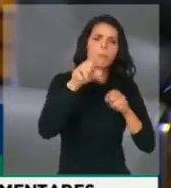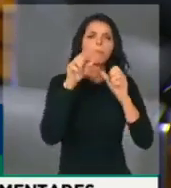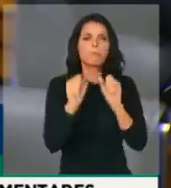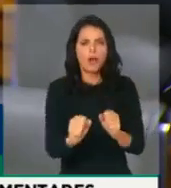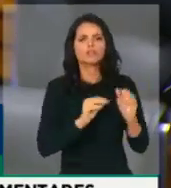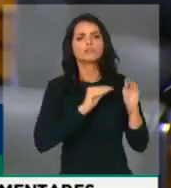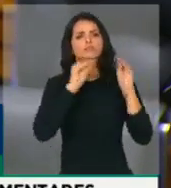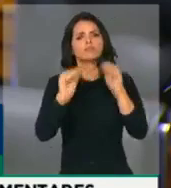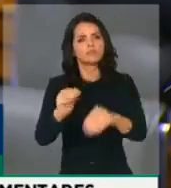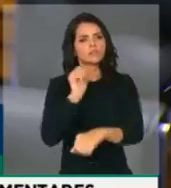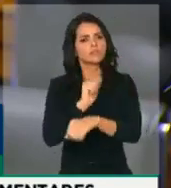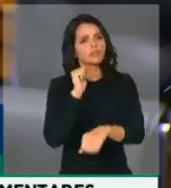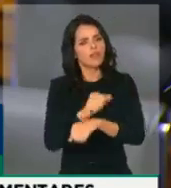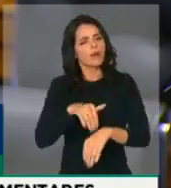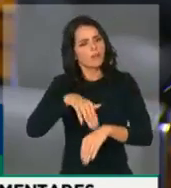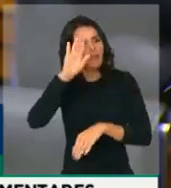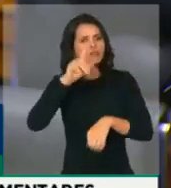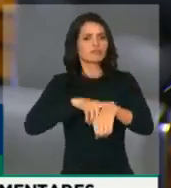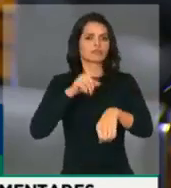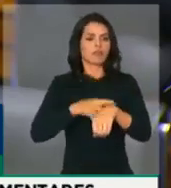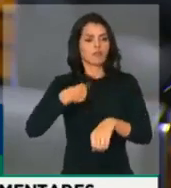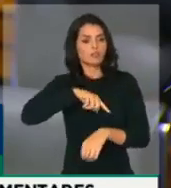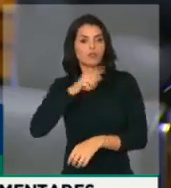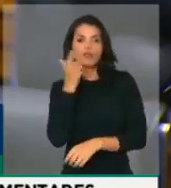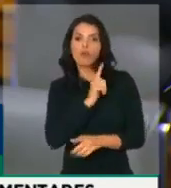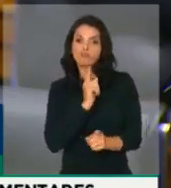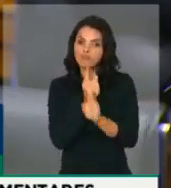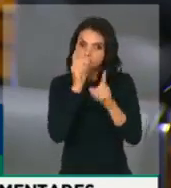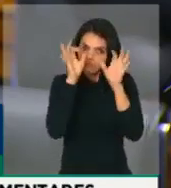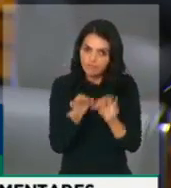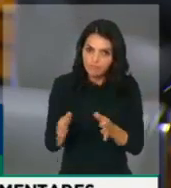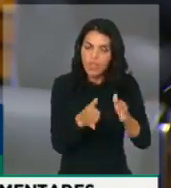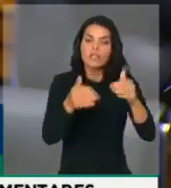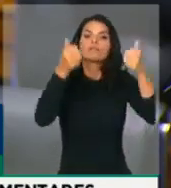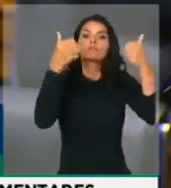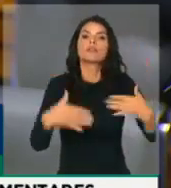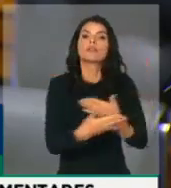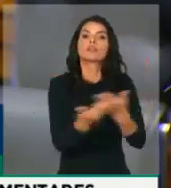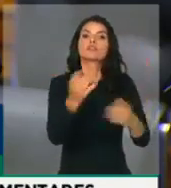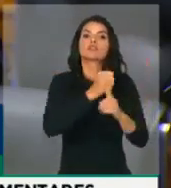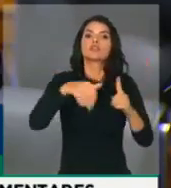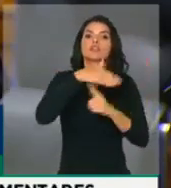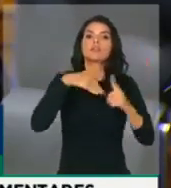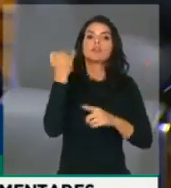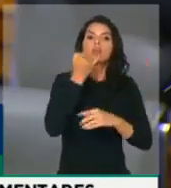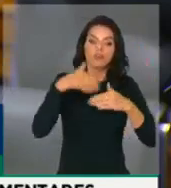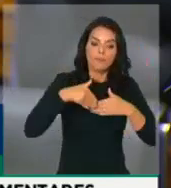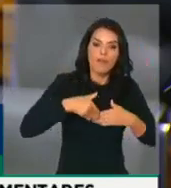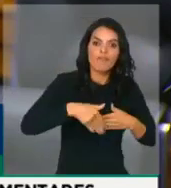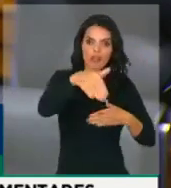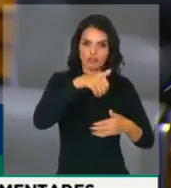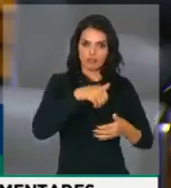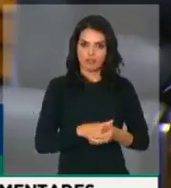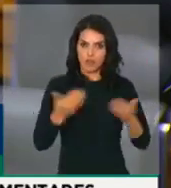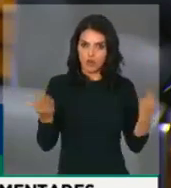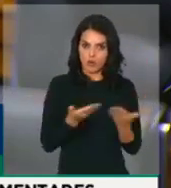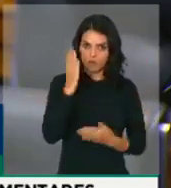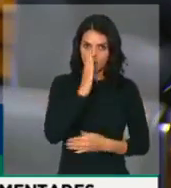maturidade, para que a gente encontre um caminho que explique à sociedade o que isso é importante daqui para frente. O Brasil vive